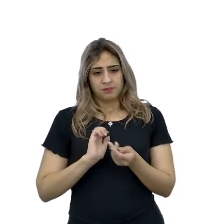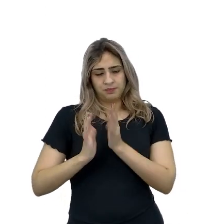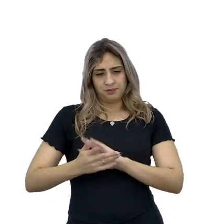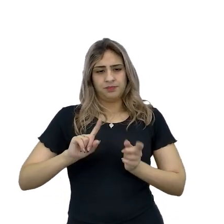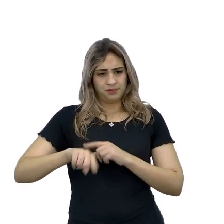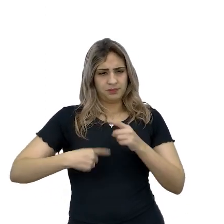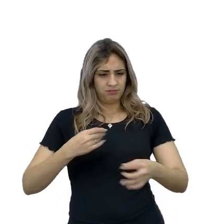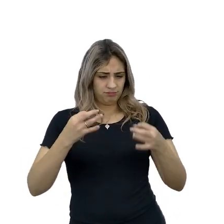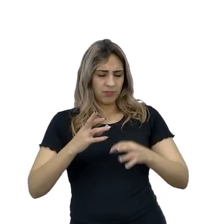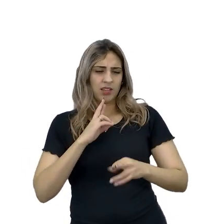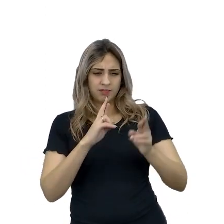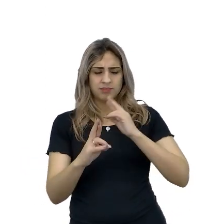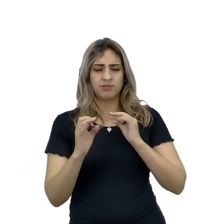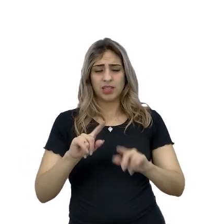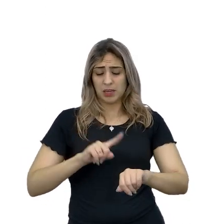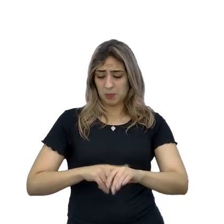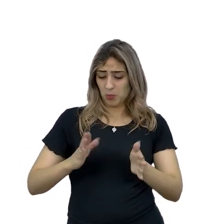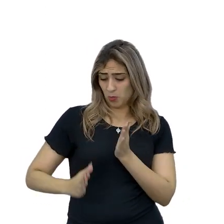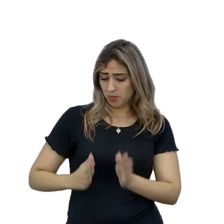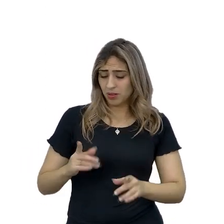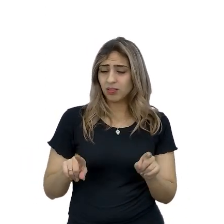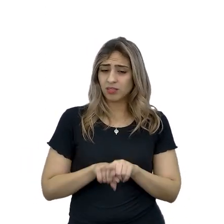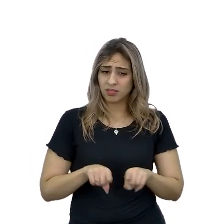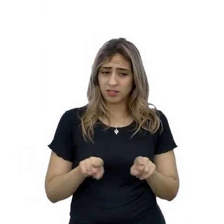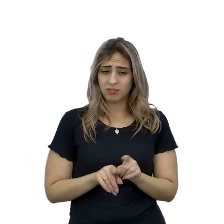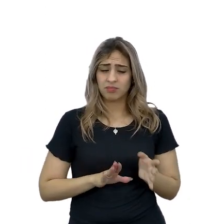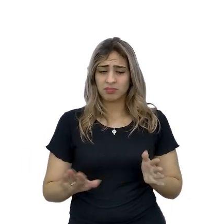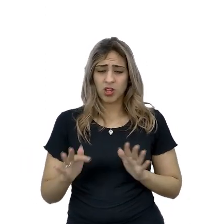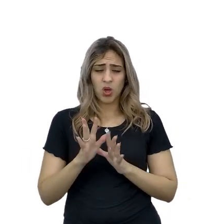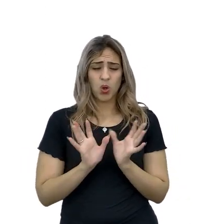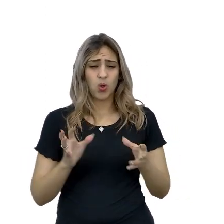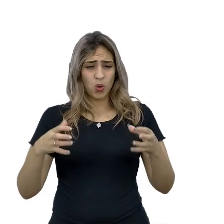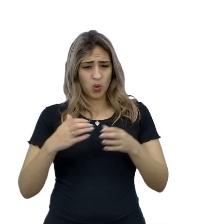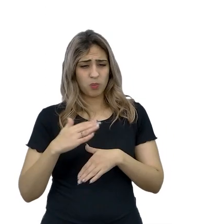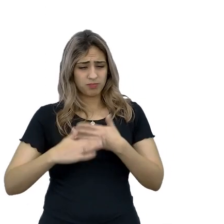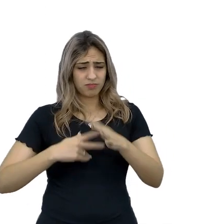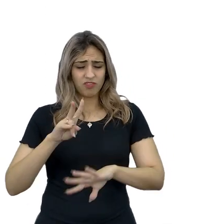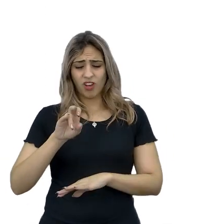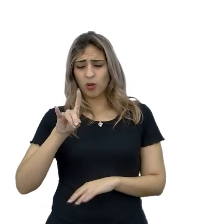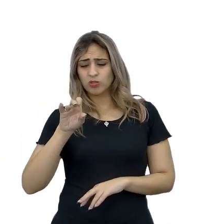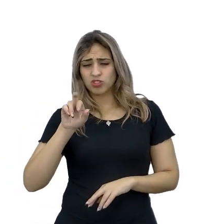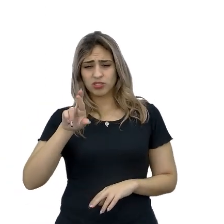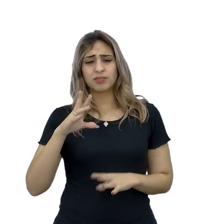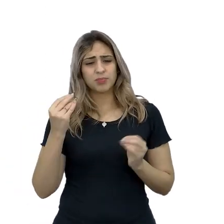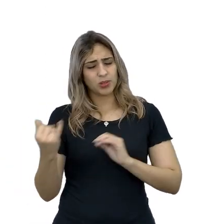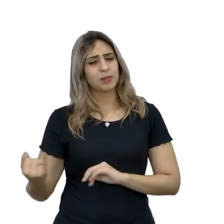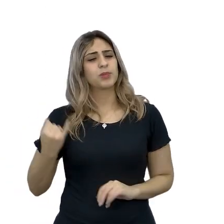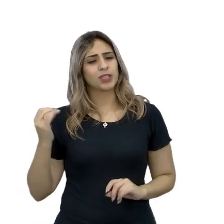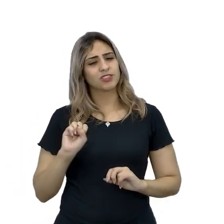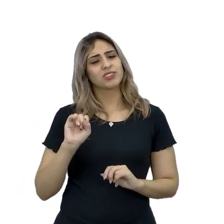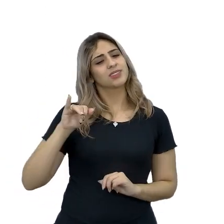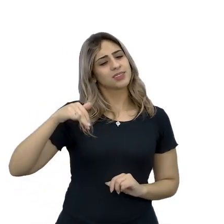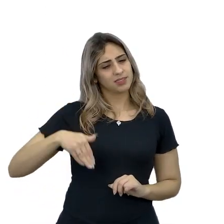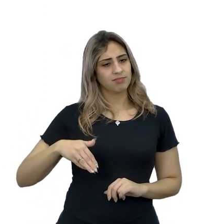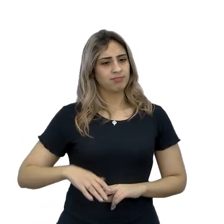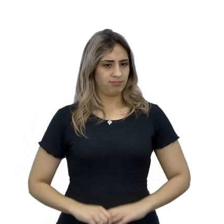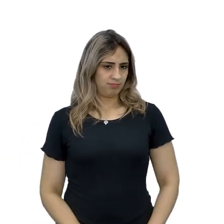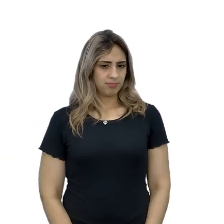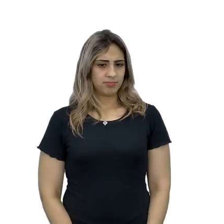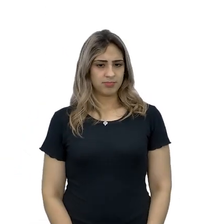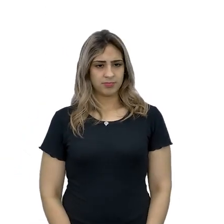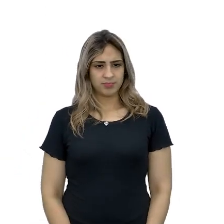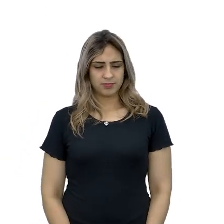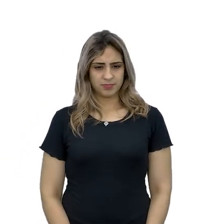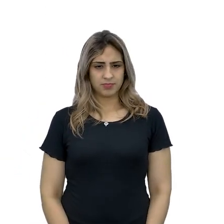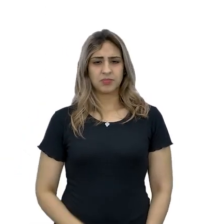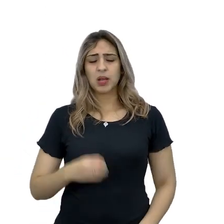do diagnóstico. E nesse momento também, taxonomia de Bloom, como disse lá o Valdir, ela é muito importante.